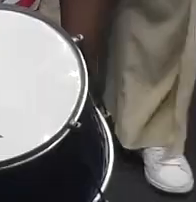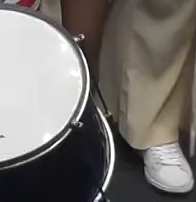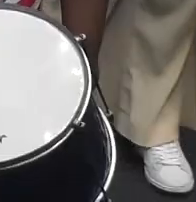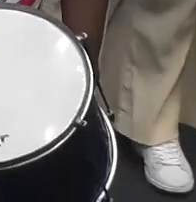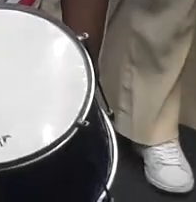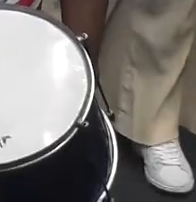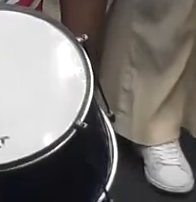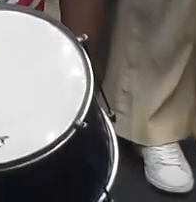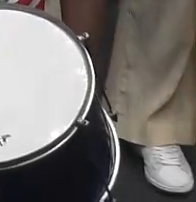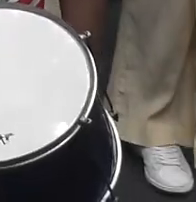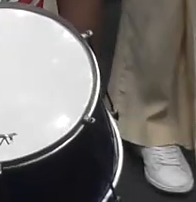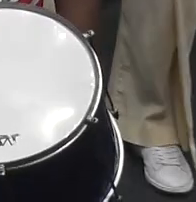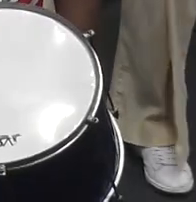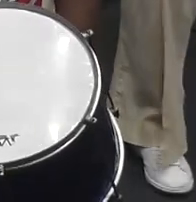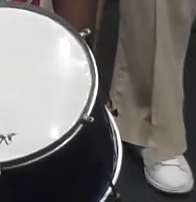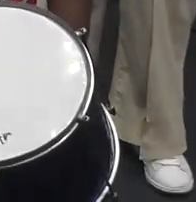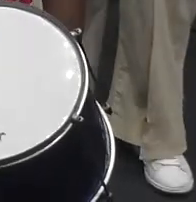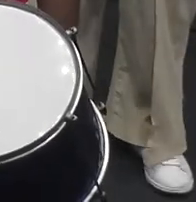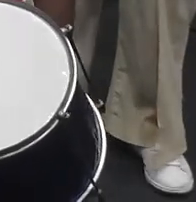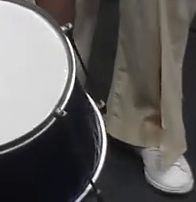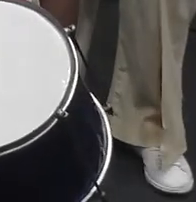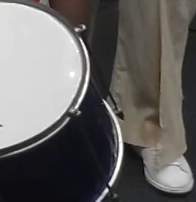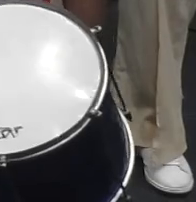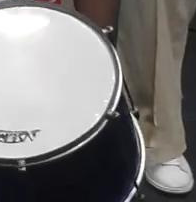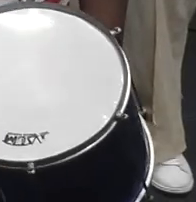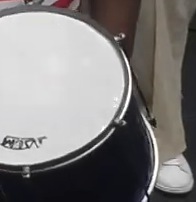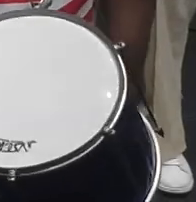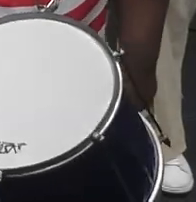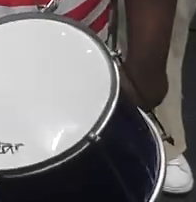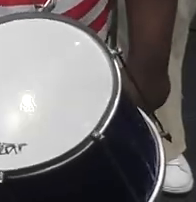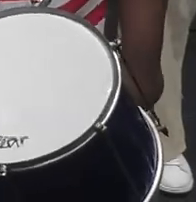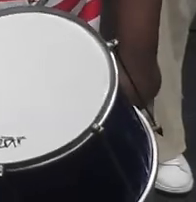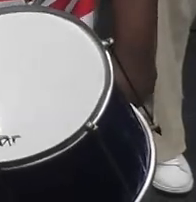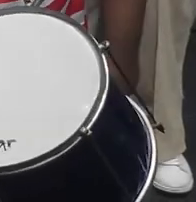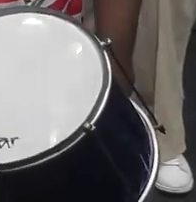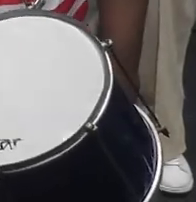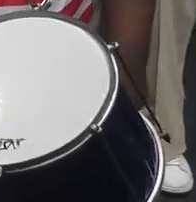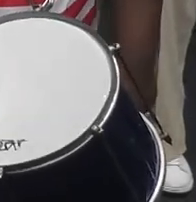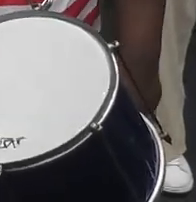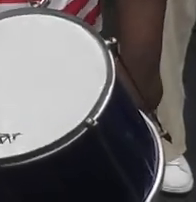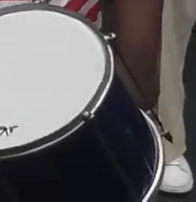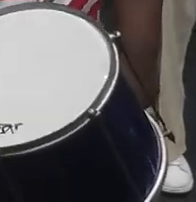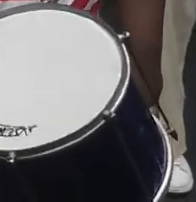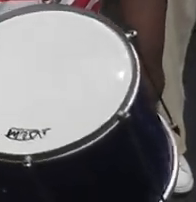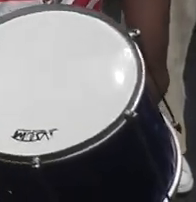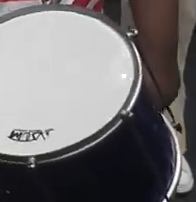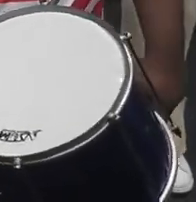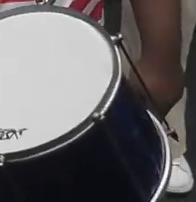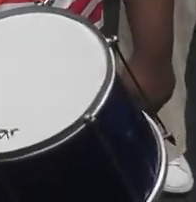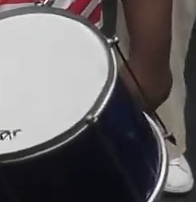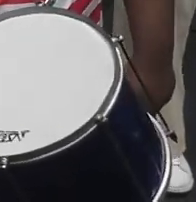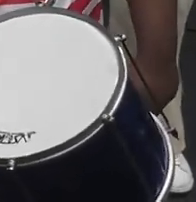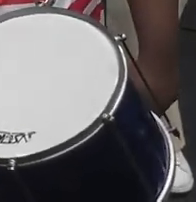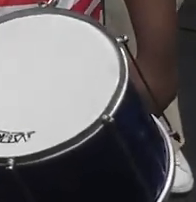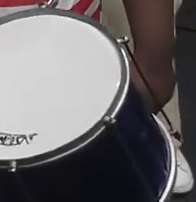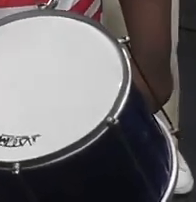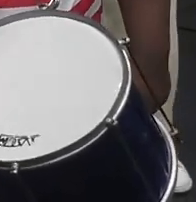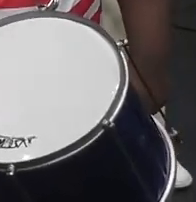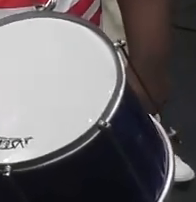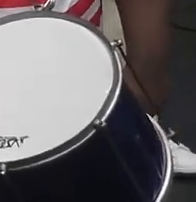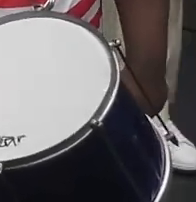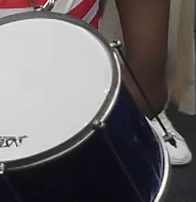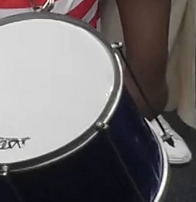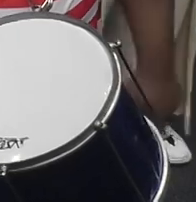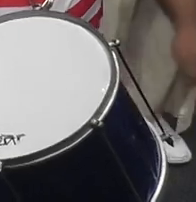vocês que só remédio não cura, só psiquiatra, só psicólogo não cura, tem que ter oficina, oficina de